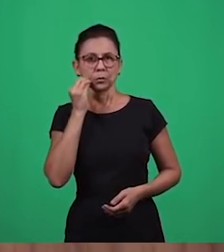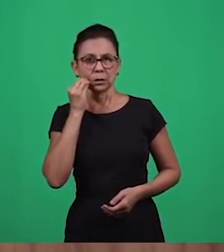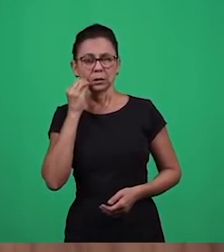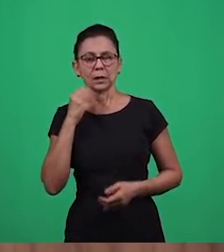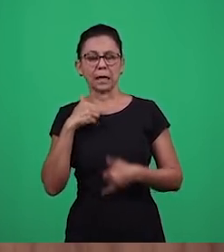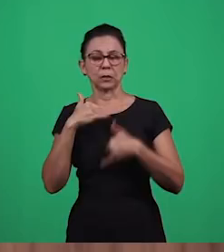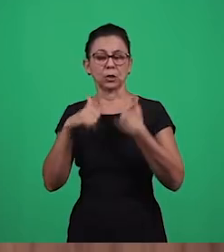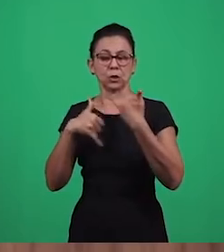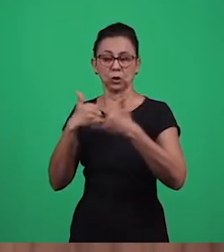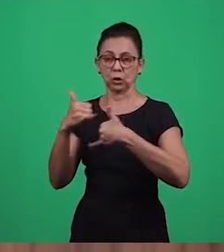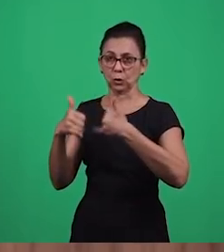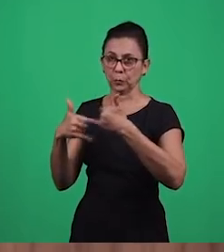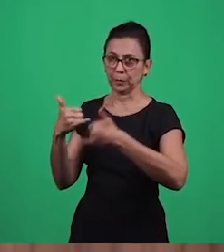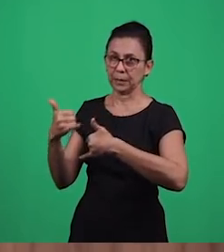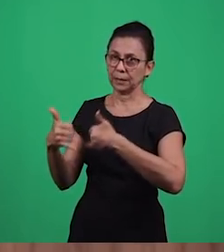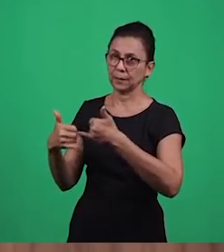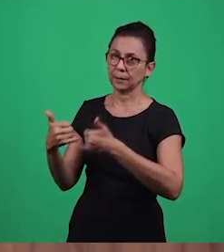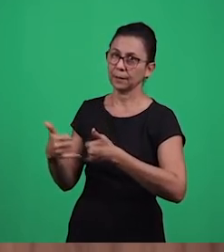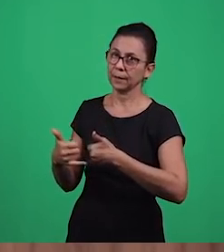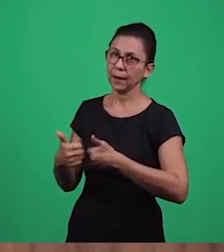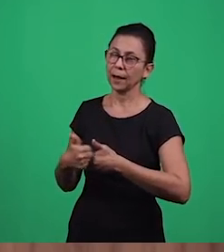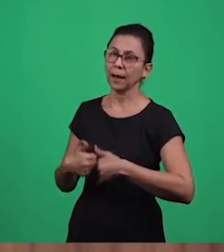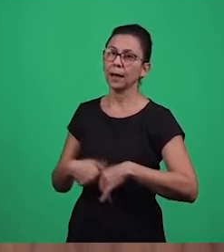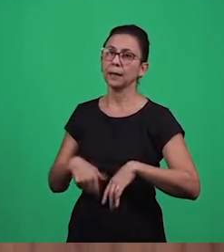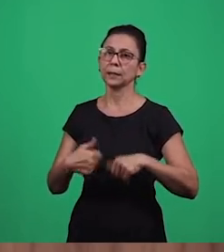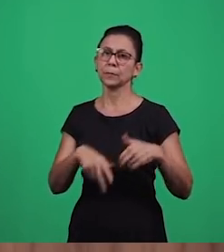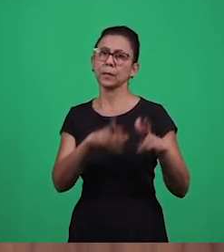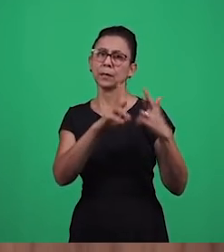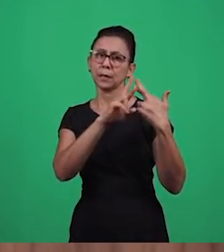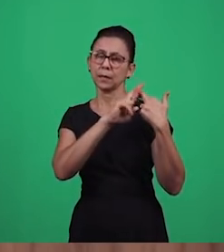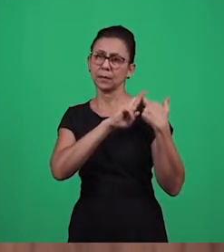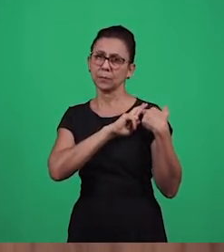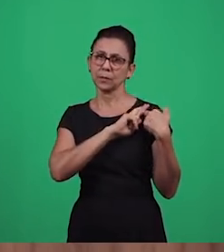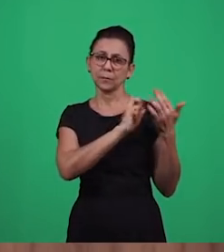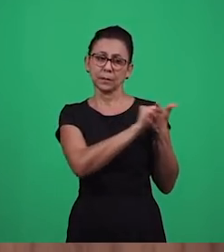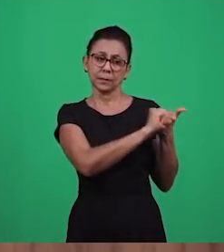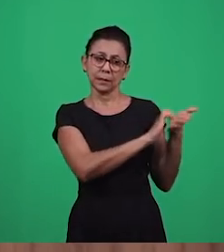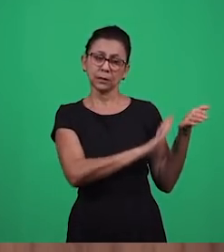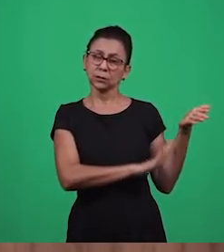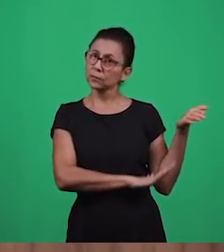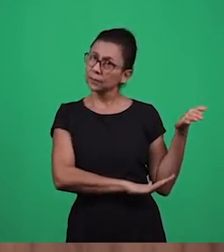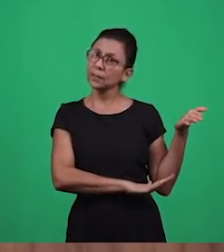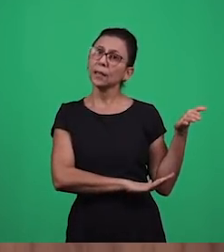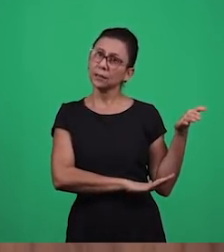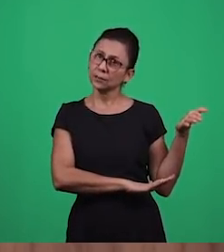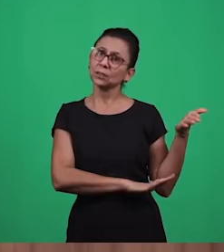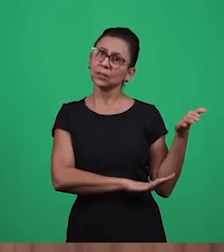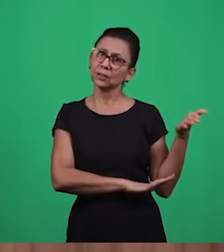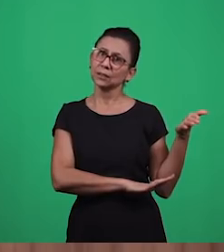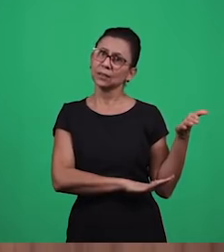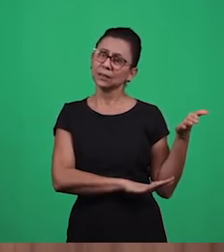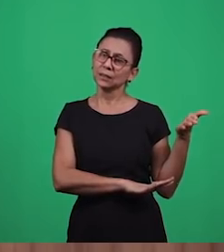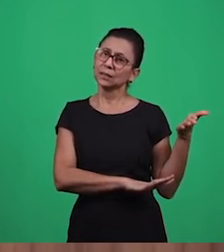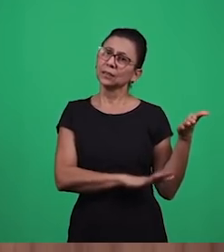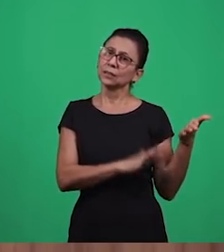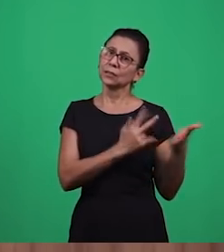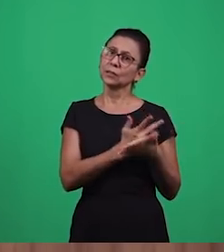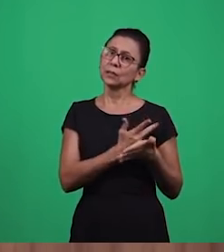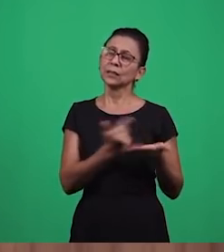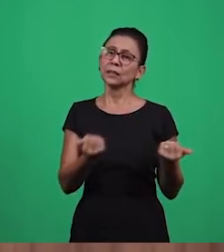conteúdo que foi apropriado, internalizado com a realização da tarefa, permitirá também um